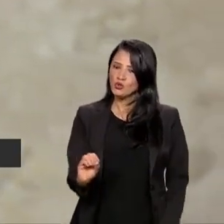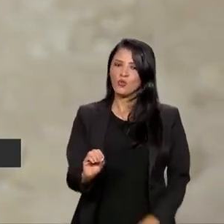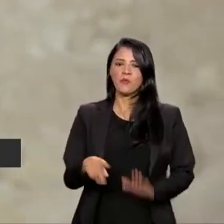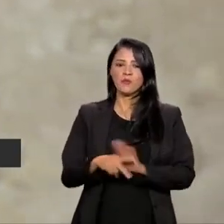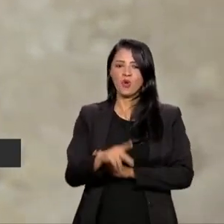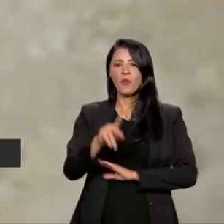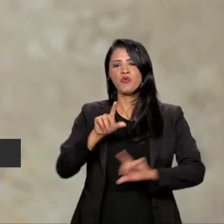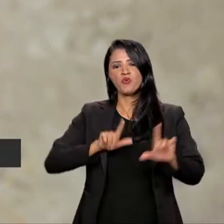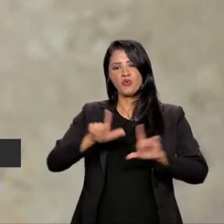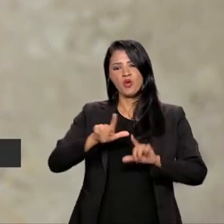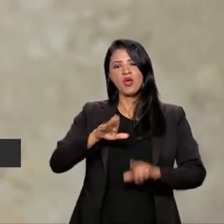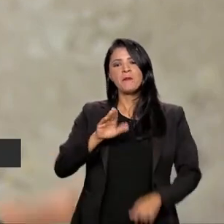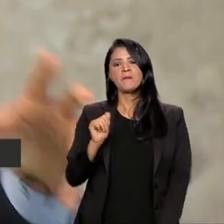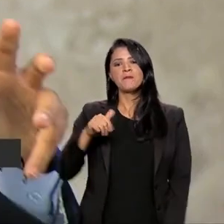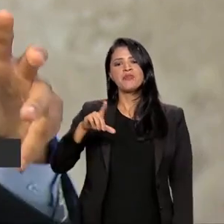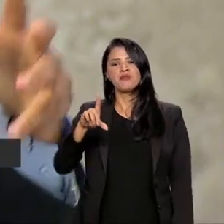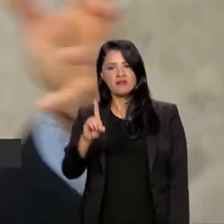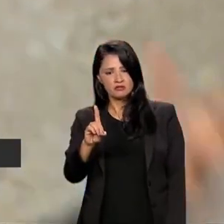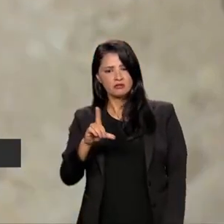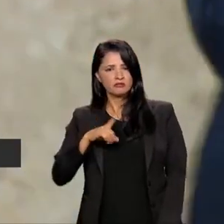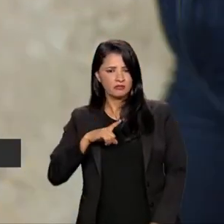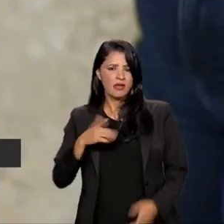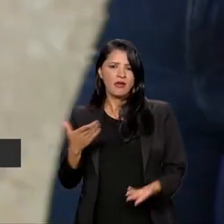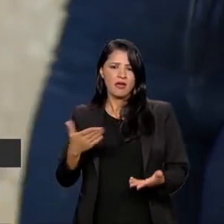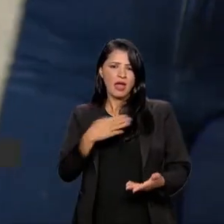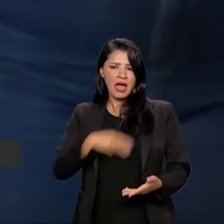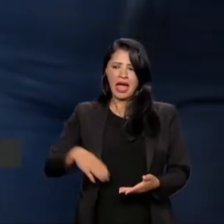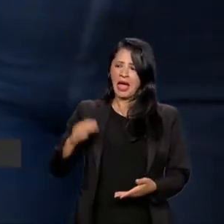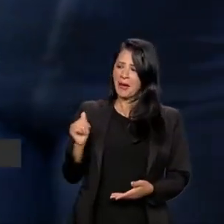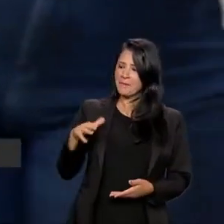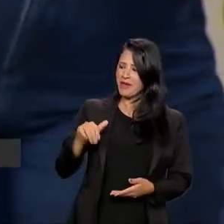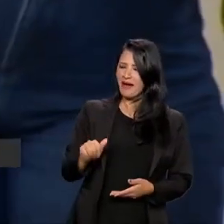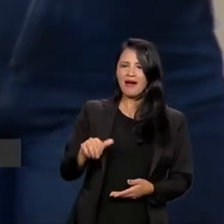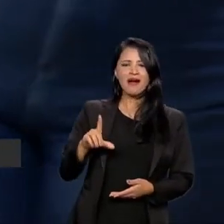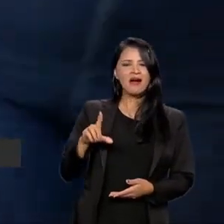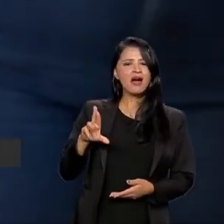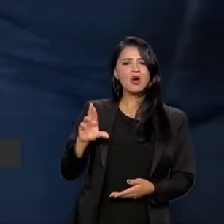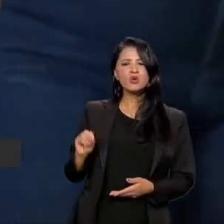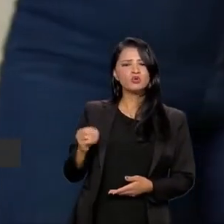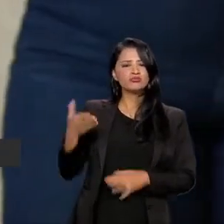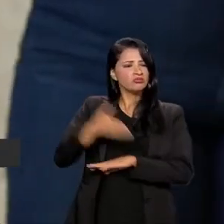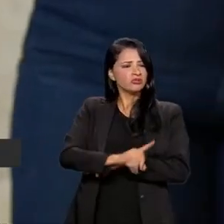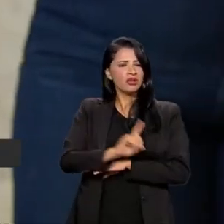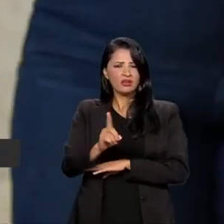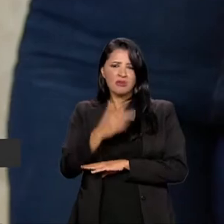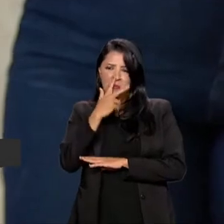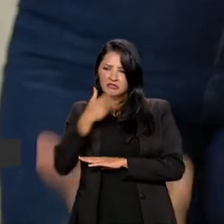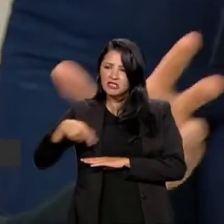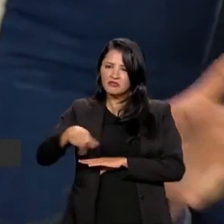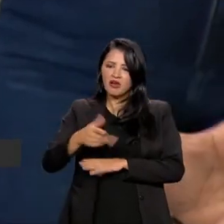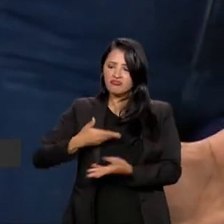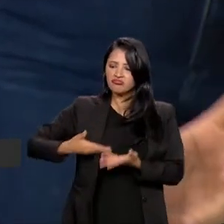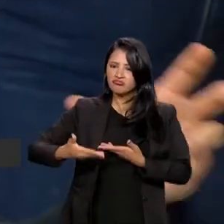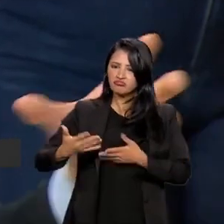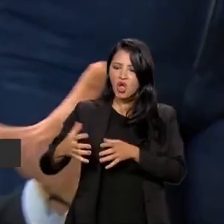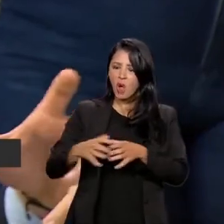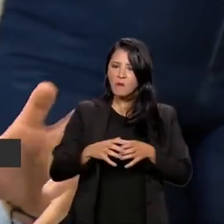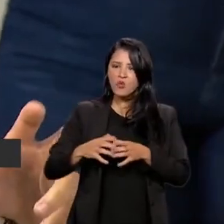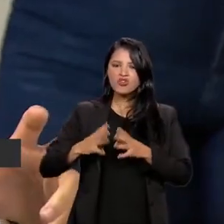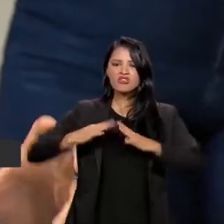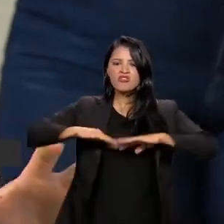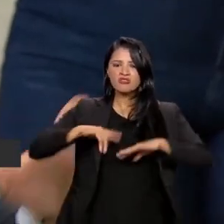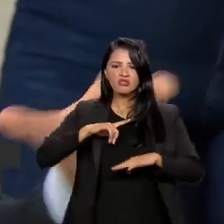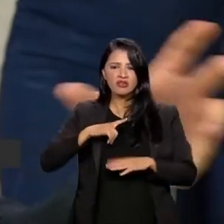O general Amaro não está aqui, já que existe essa harmonia que os senhores estão dizendo. E ele costumava dizer que o